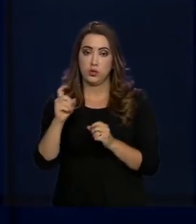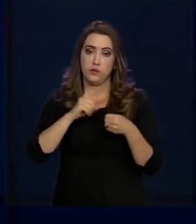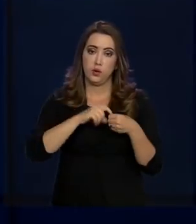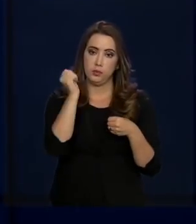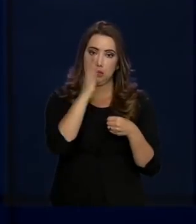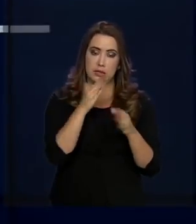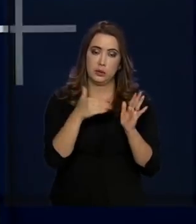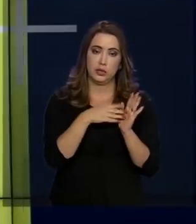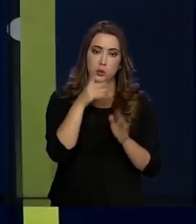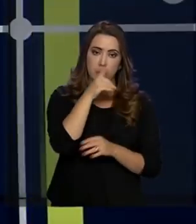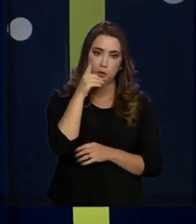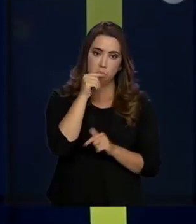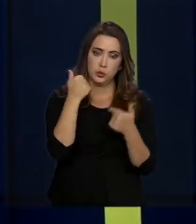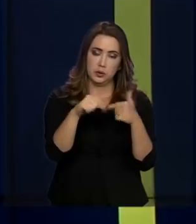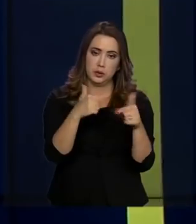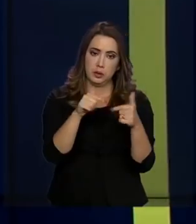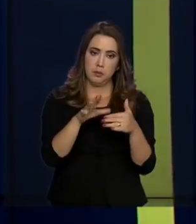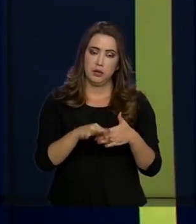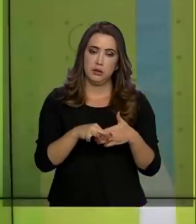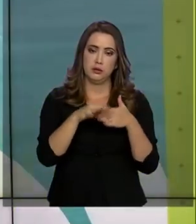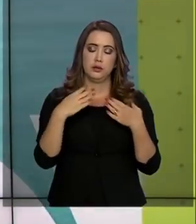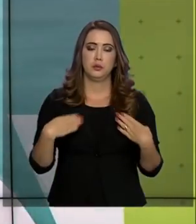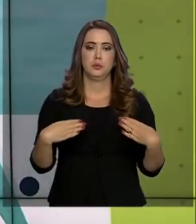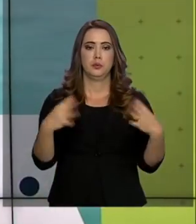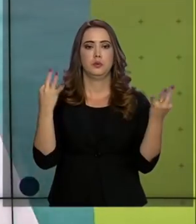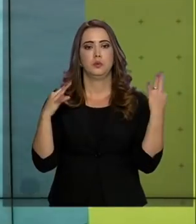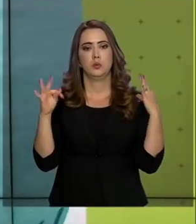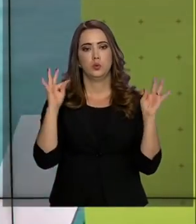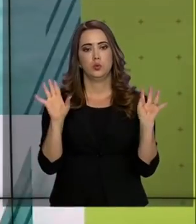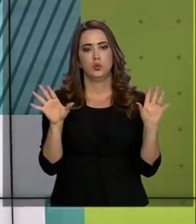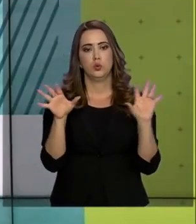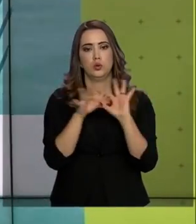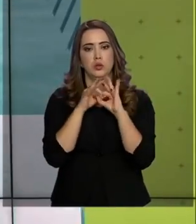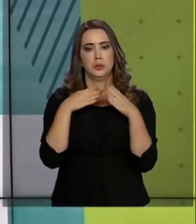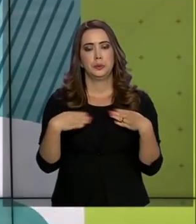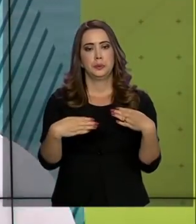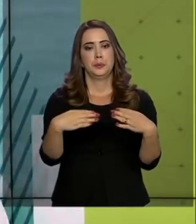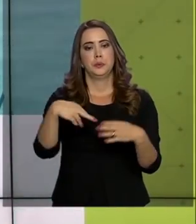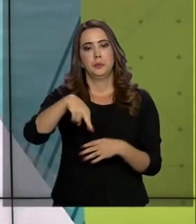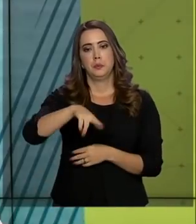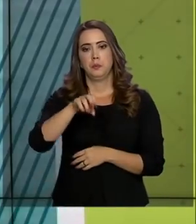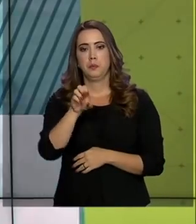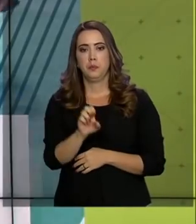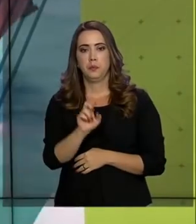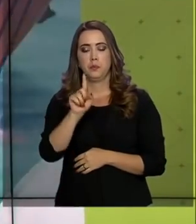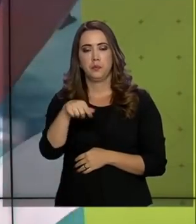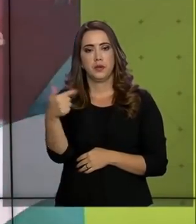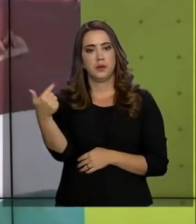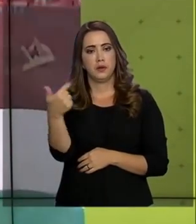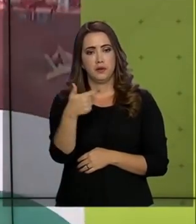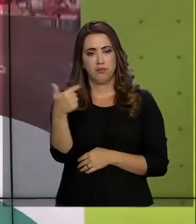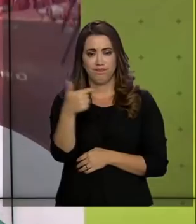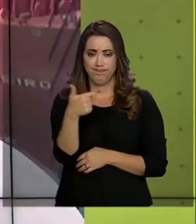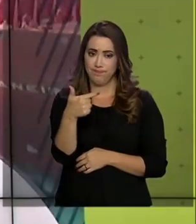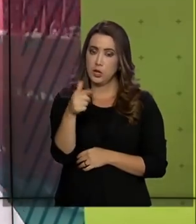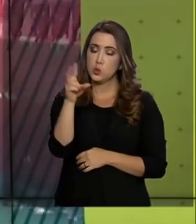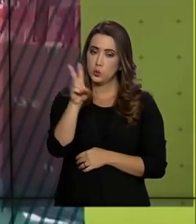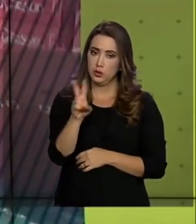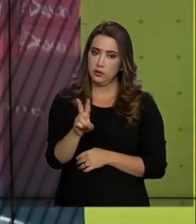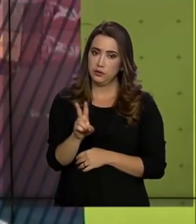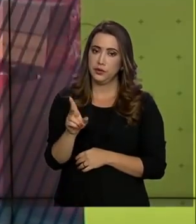domingo. A ação, coordenada pelo Ministério do Turismo, em conjunto com o Ministério das Relações Exteriores, é a